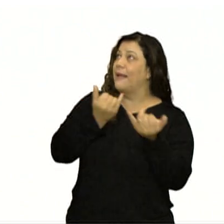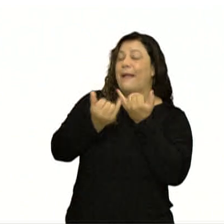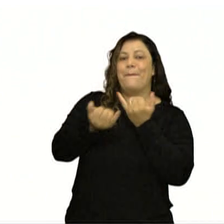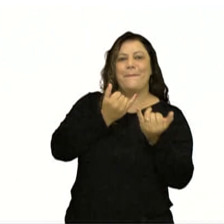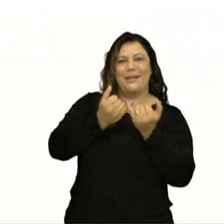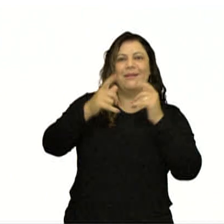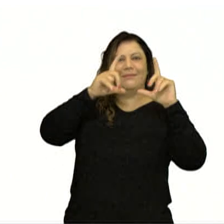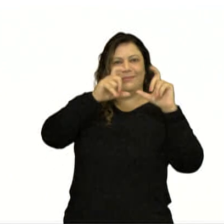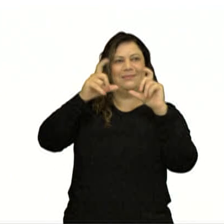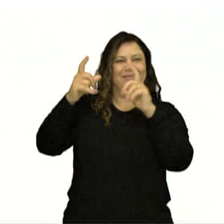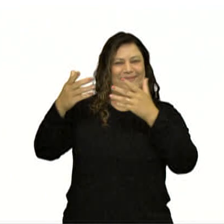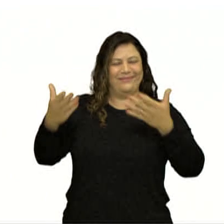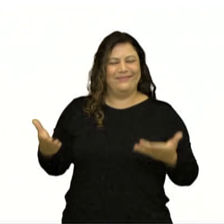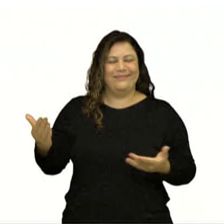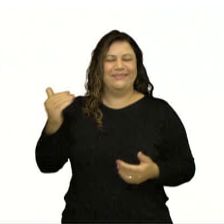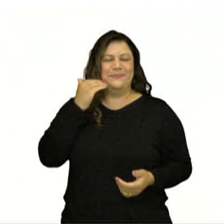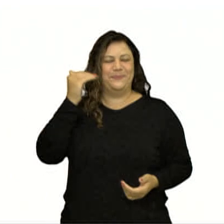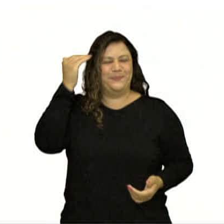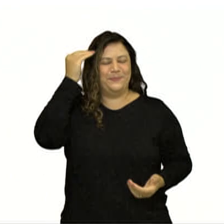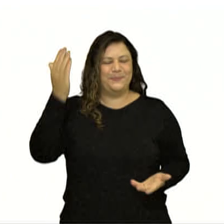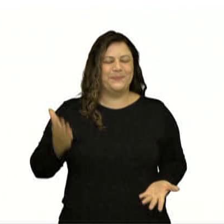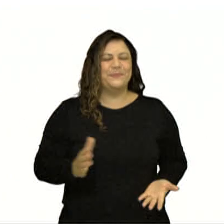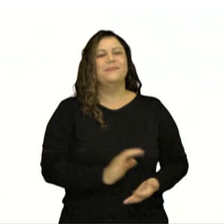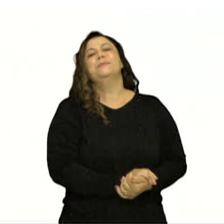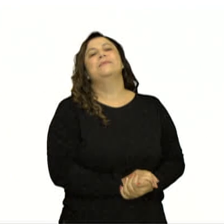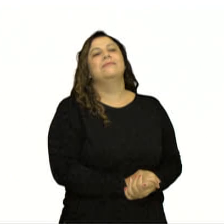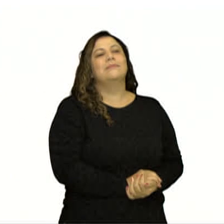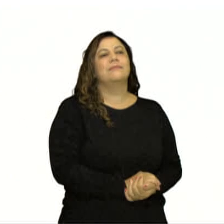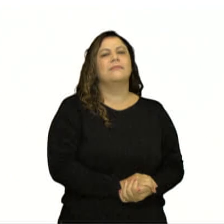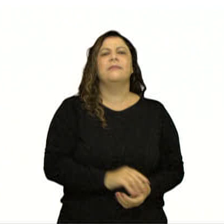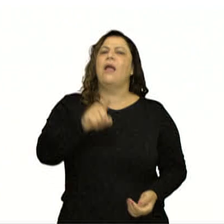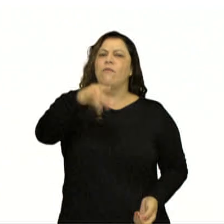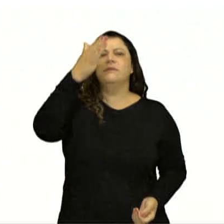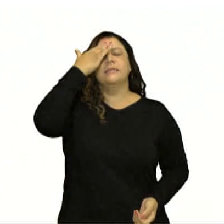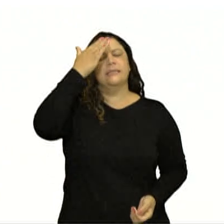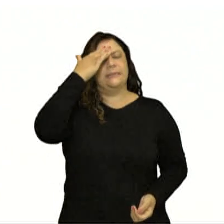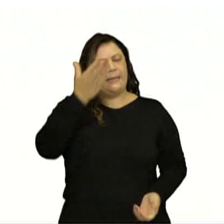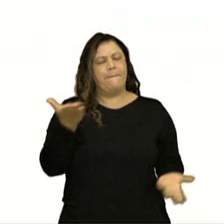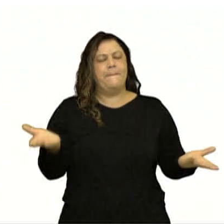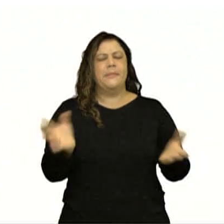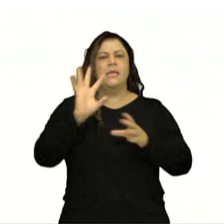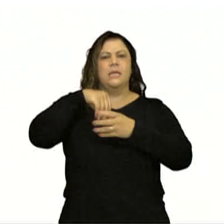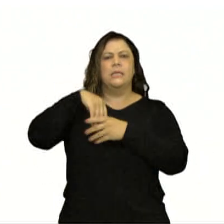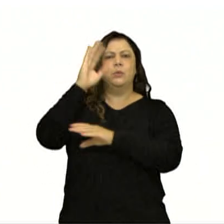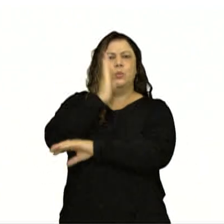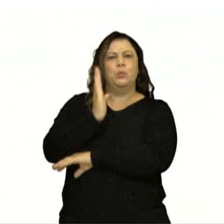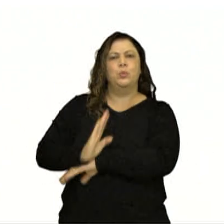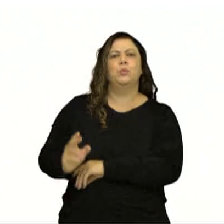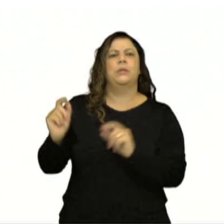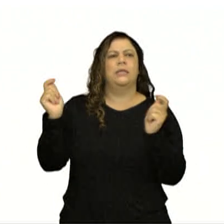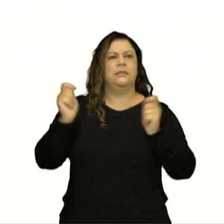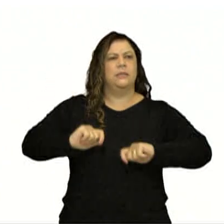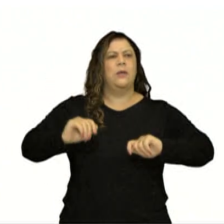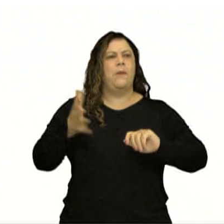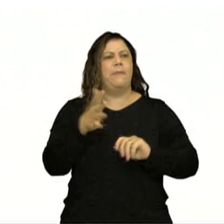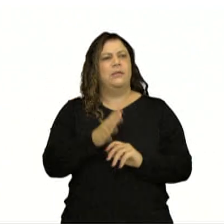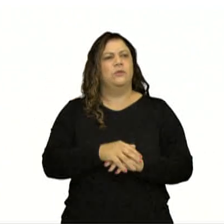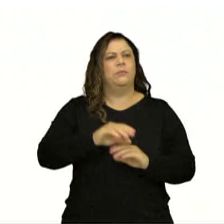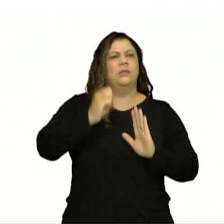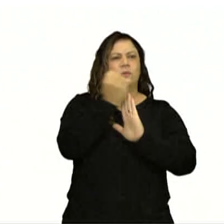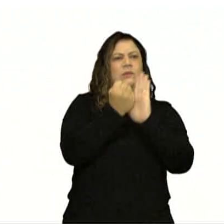para teenagers. Você sabia que no Brasil, no início do século XIX, o artista francês